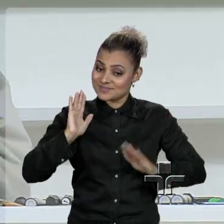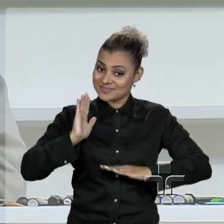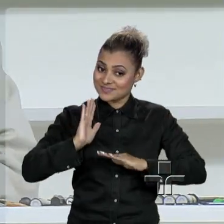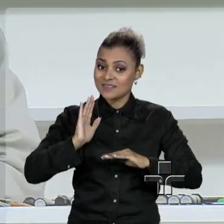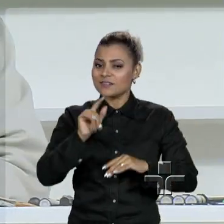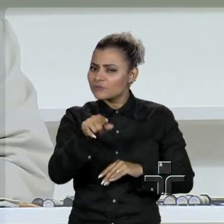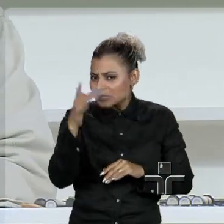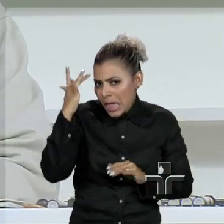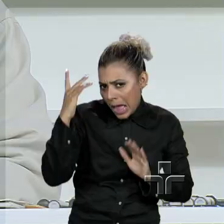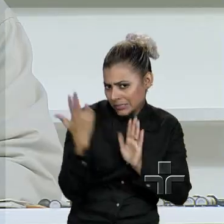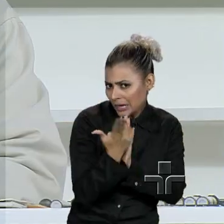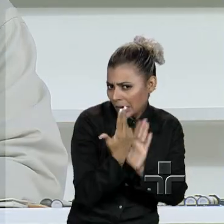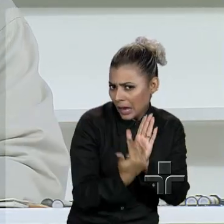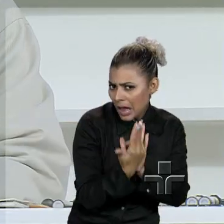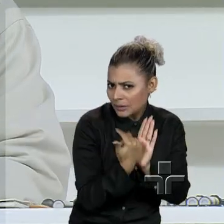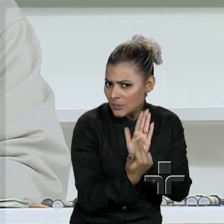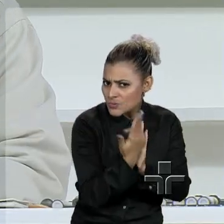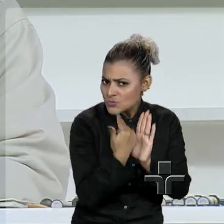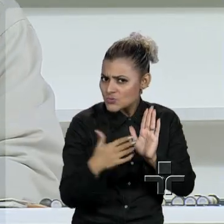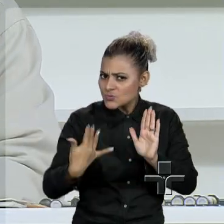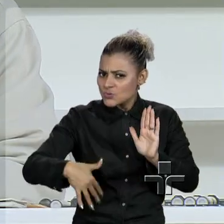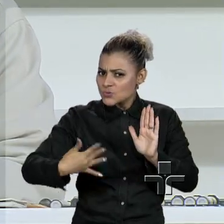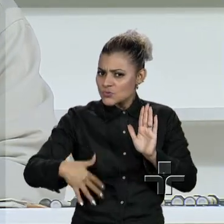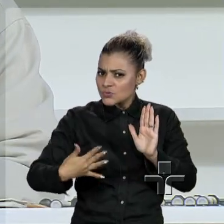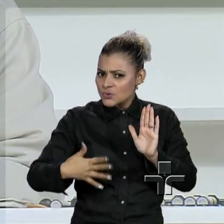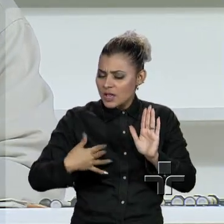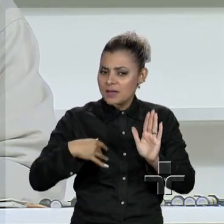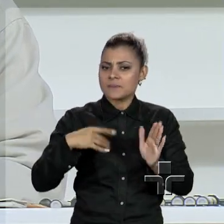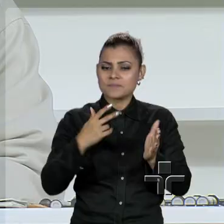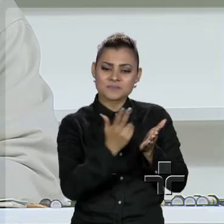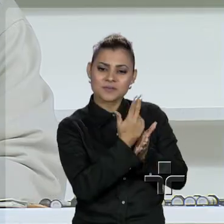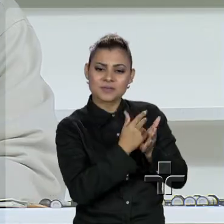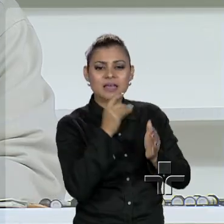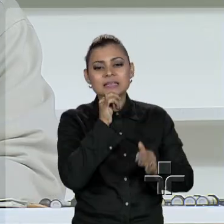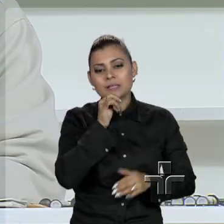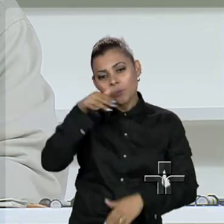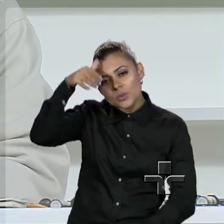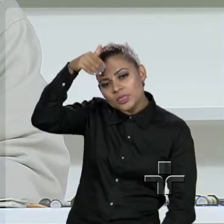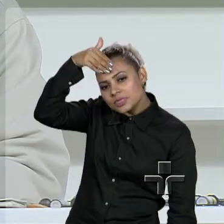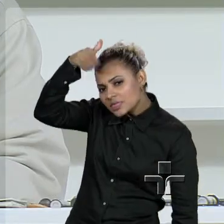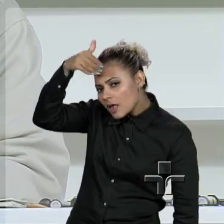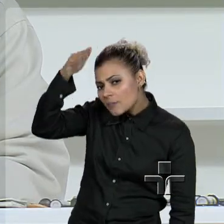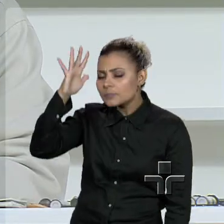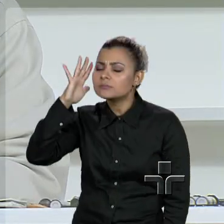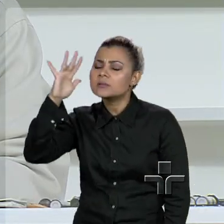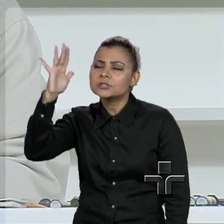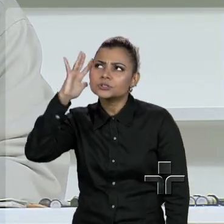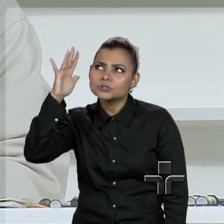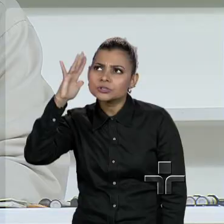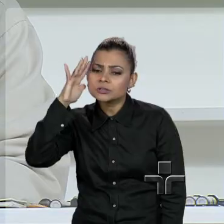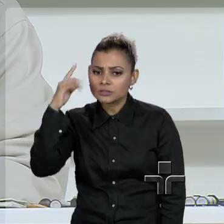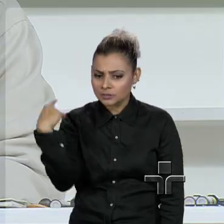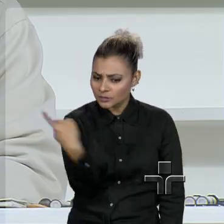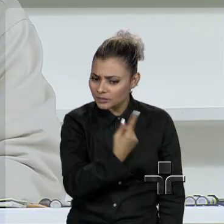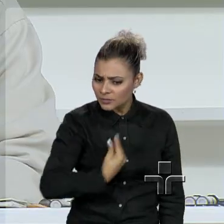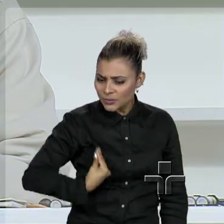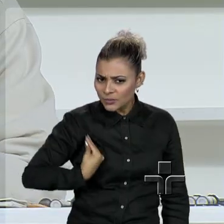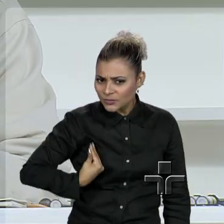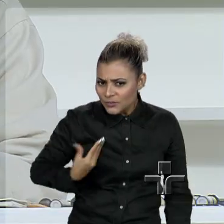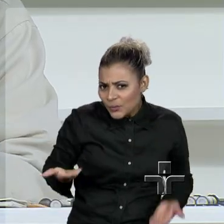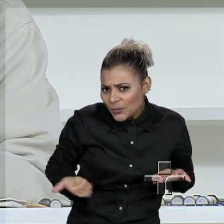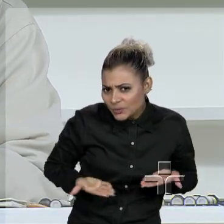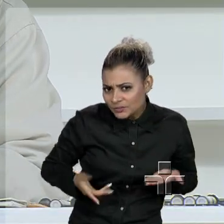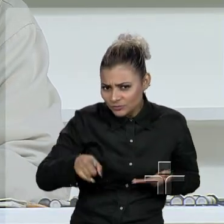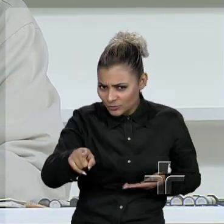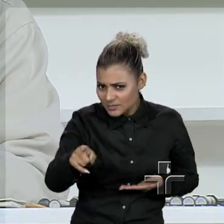a caricatura está sendo superada pela realidade? Se a gente pensar no Trump, no que estamos vivendo, a caricatura... E o senhor,